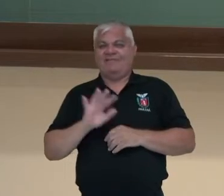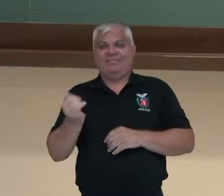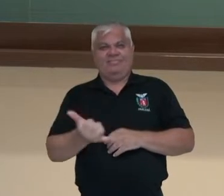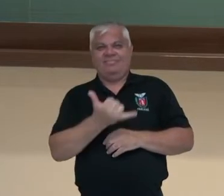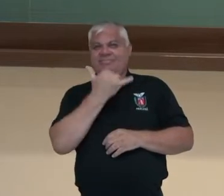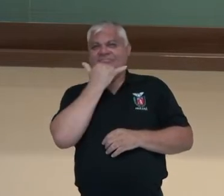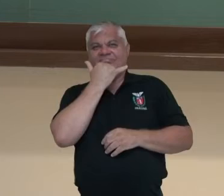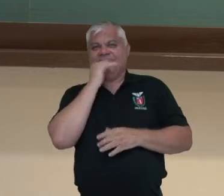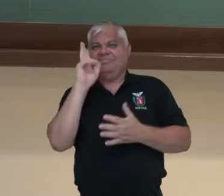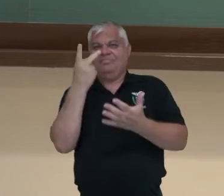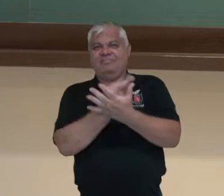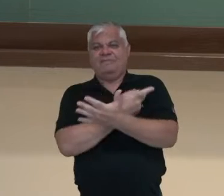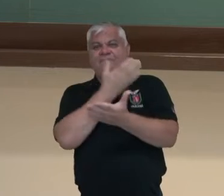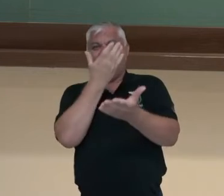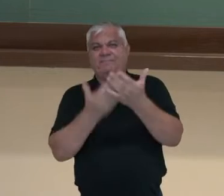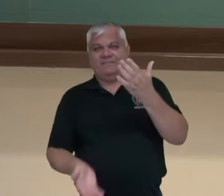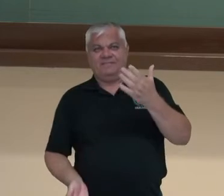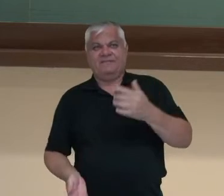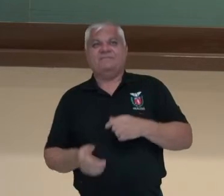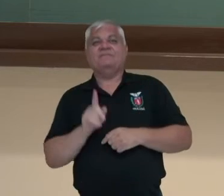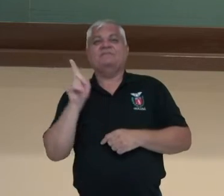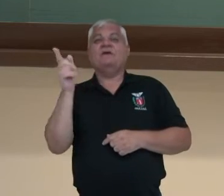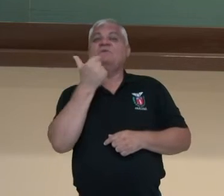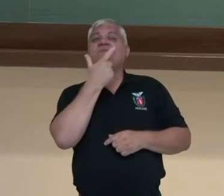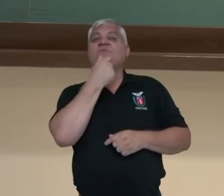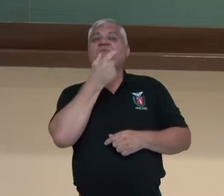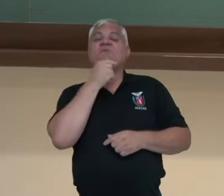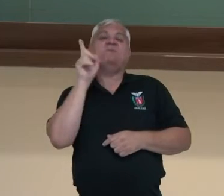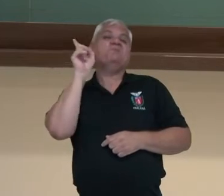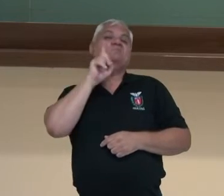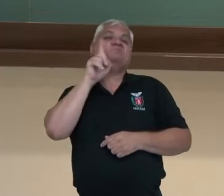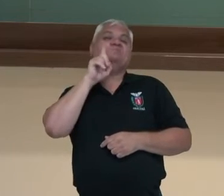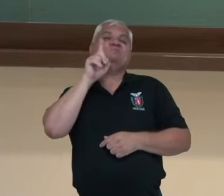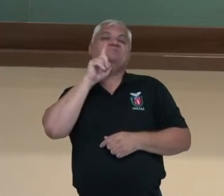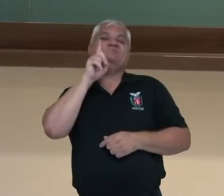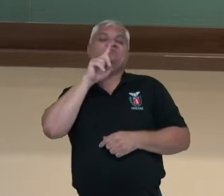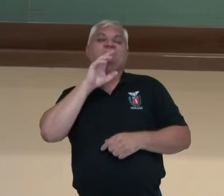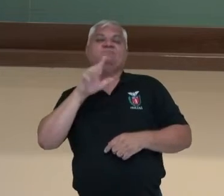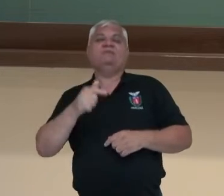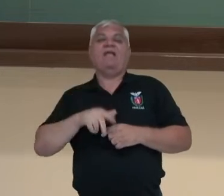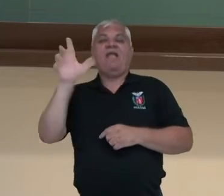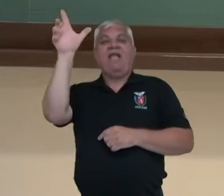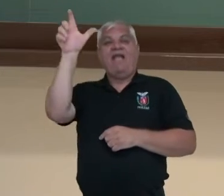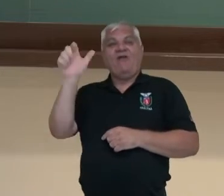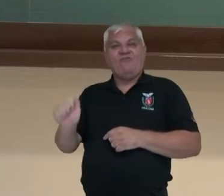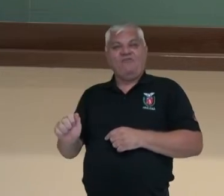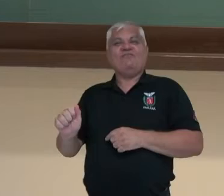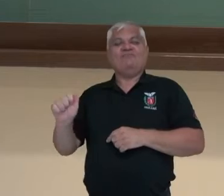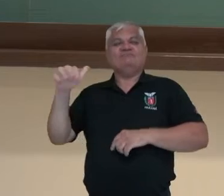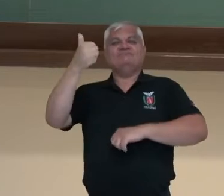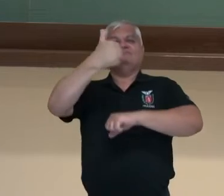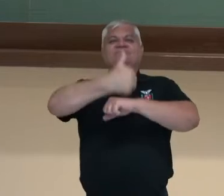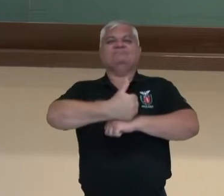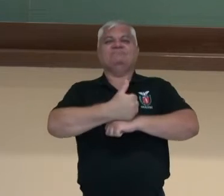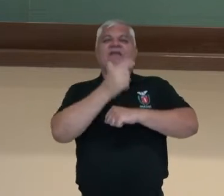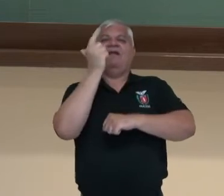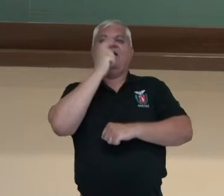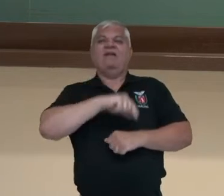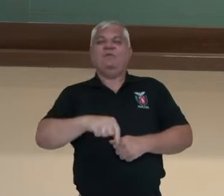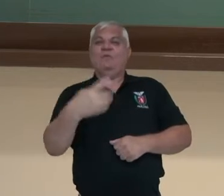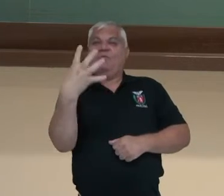não conquistaram essas medalhas. Então, ficaram em segundo e terceiro lugar. E foi, sim, um afro-americano que conquistou, Jesse